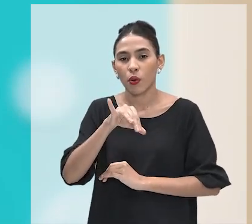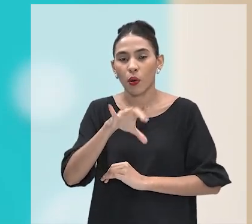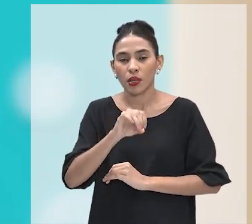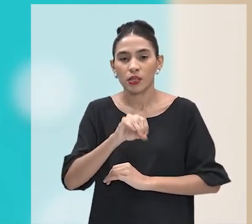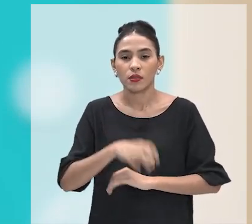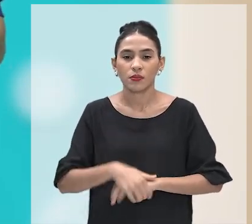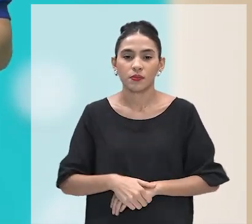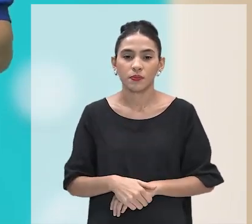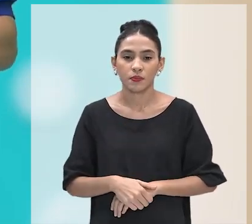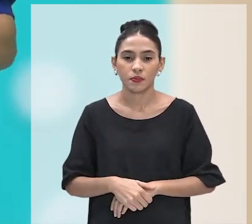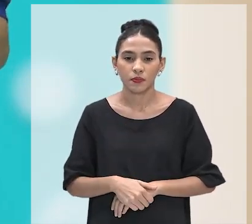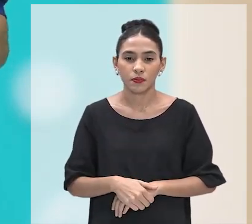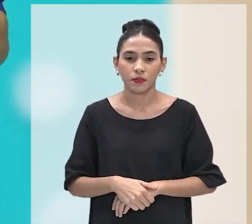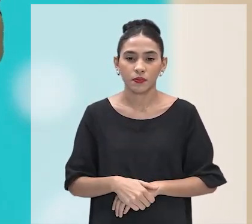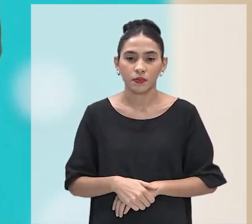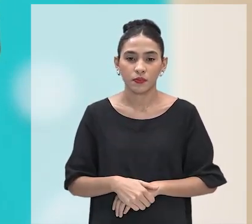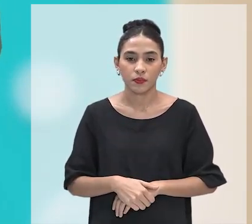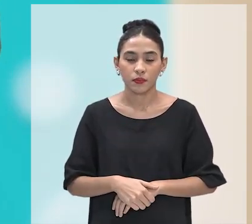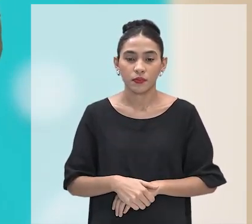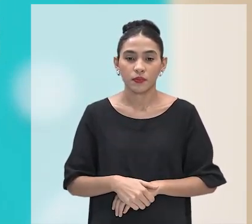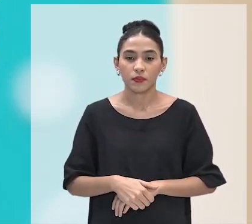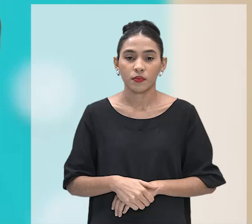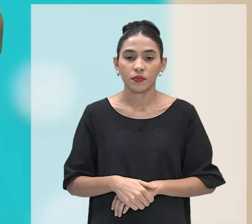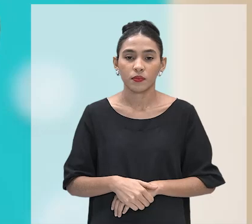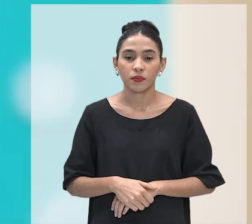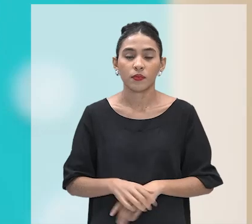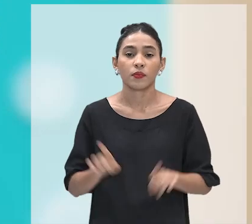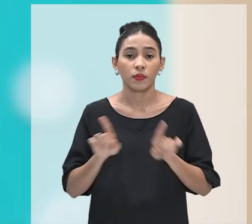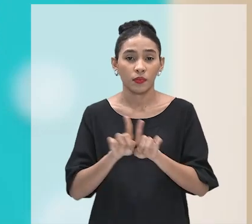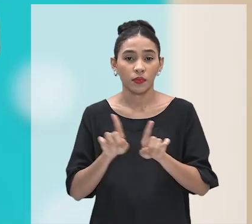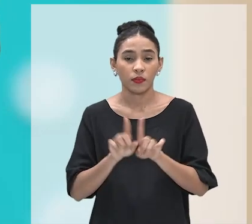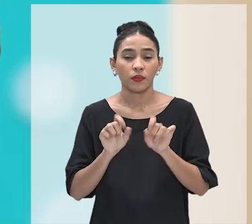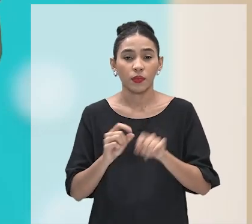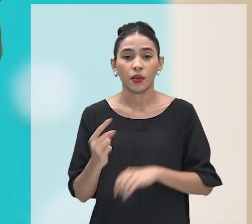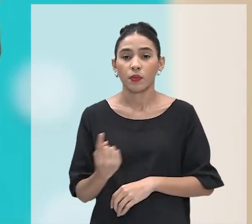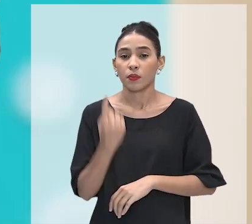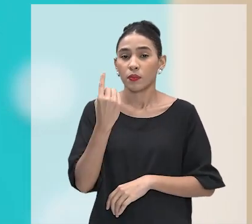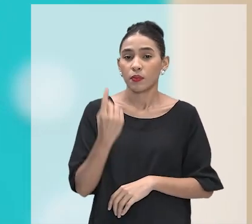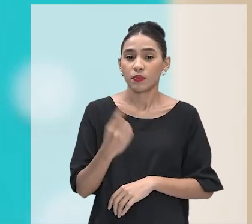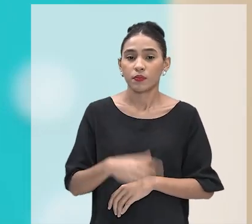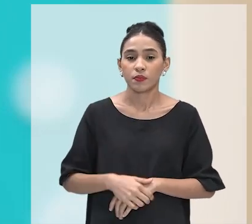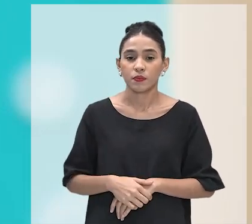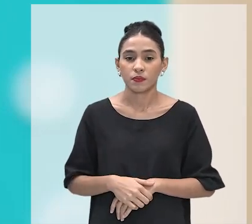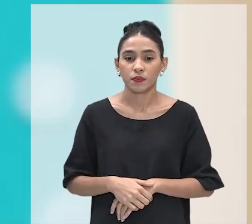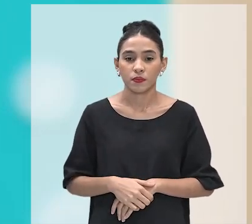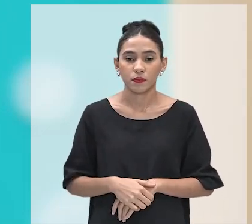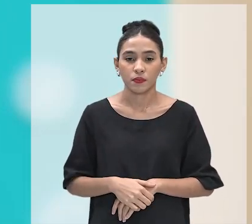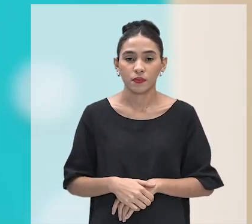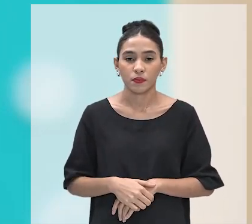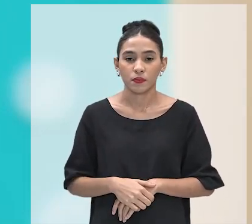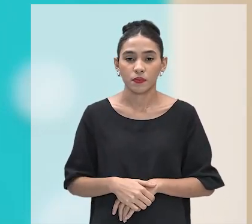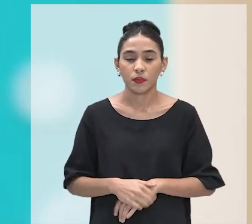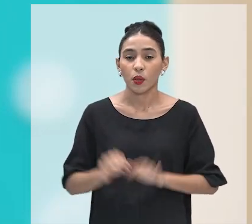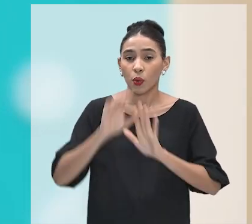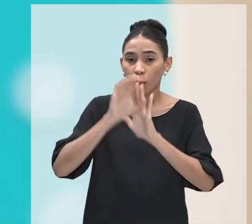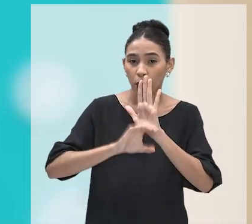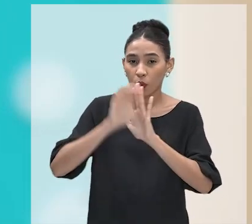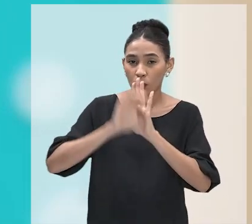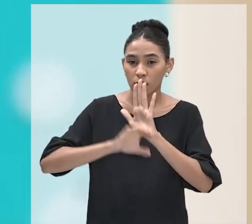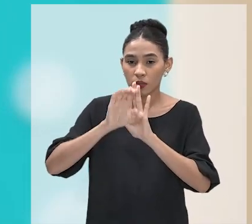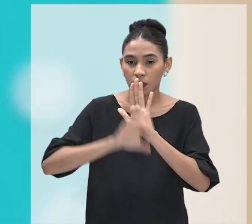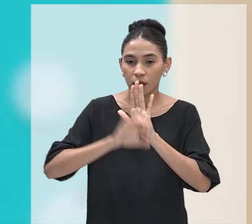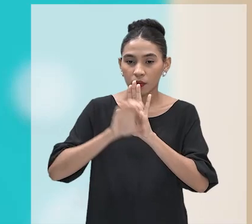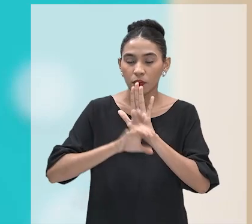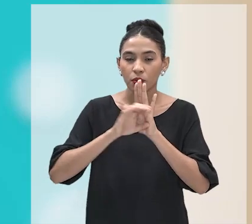conceito? Falando sobre, segundo consta, o primeiro homem, vamos lá ver o nosso conceito sobre essa questão